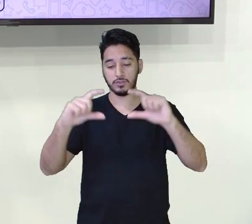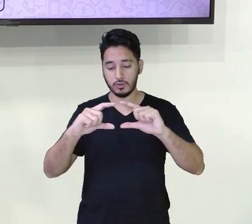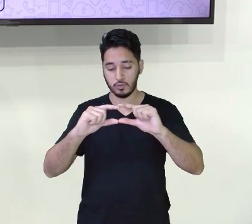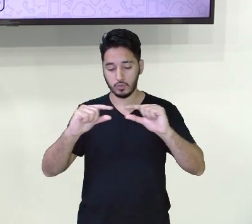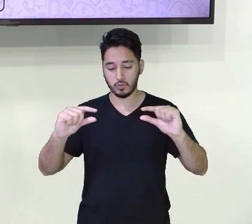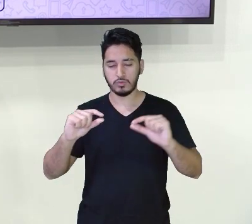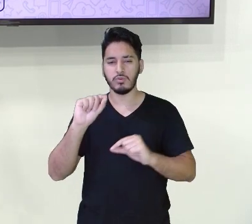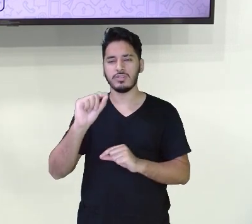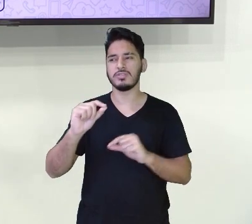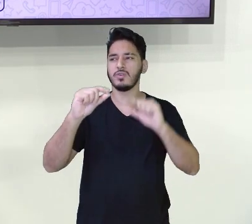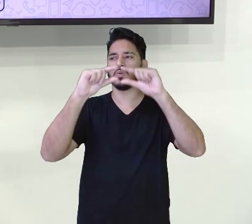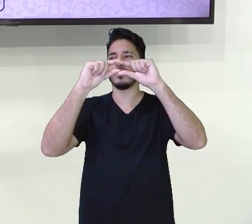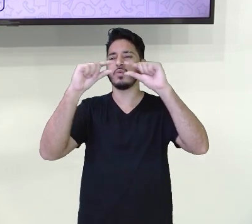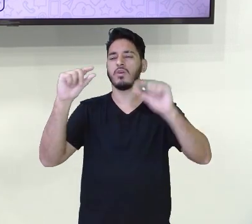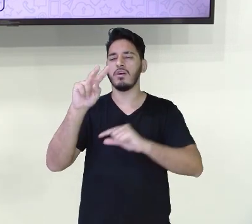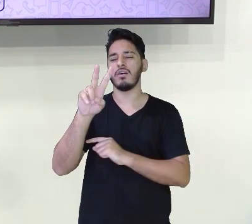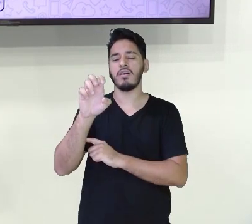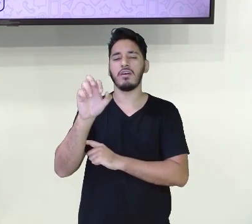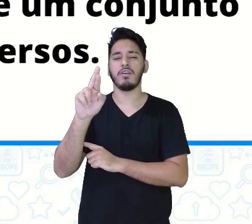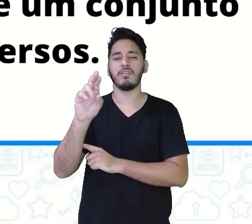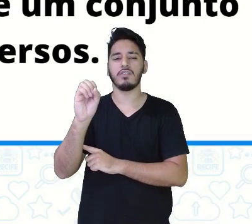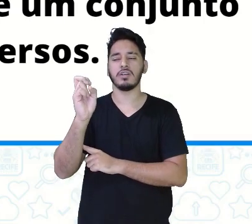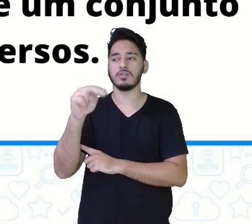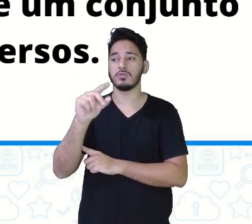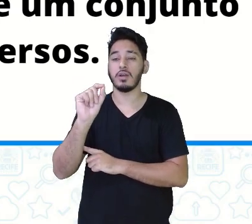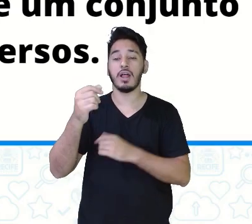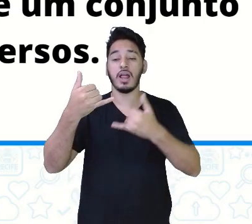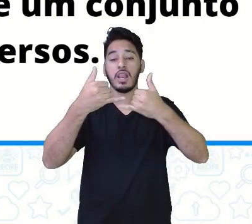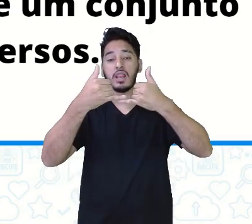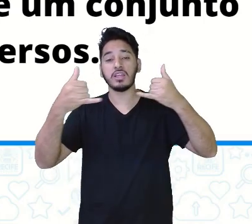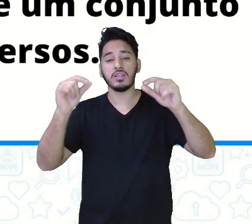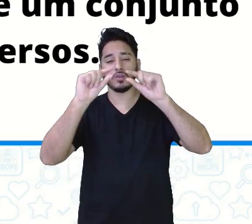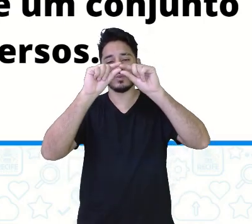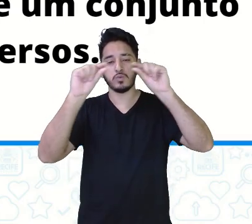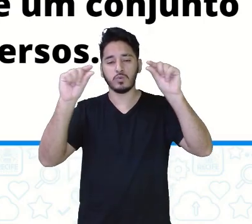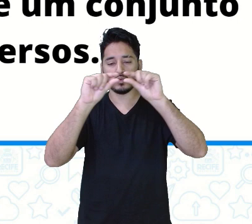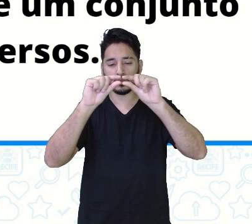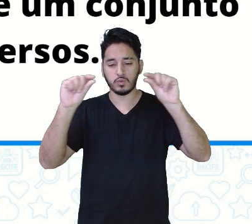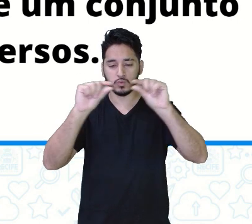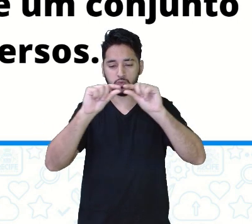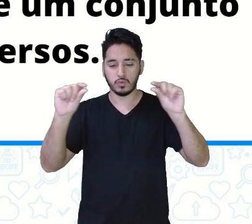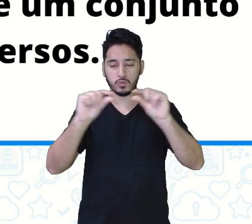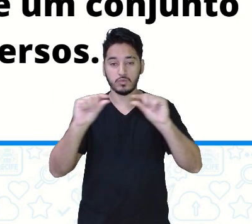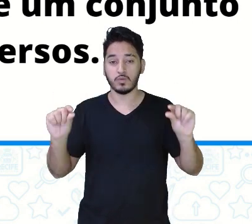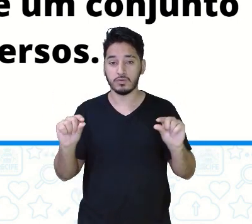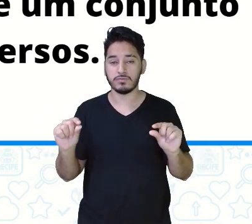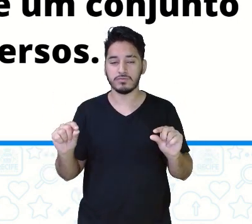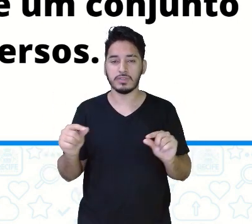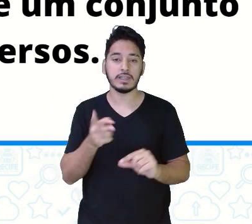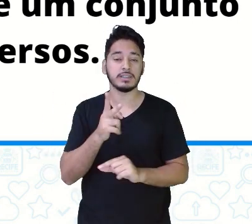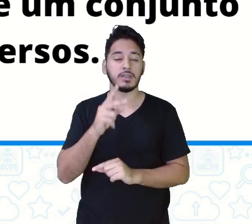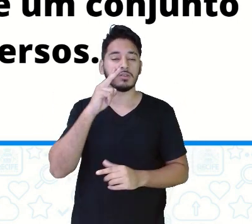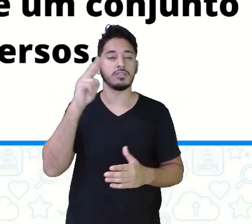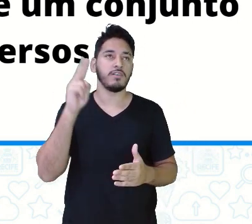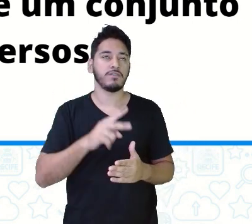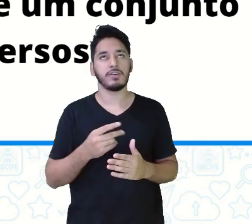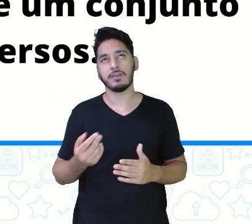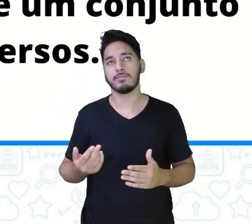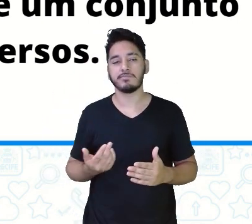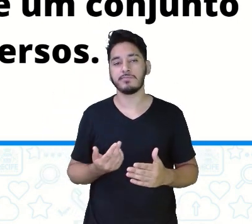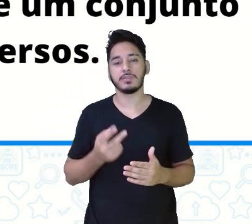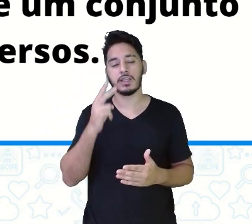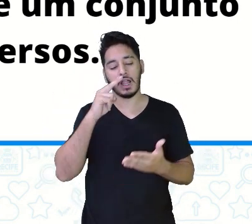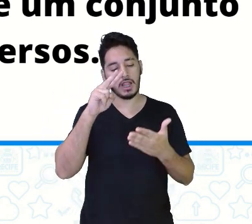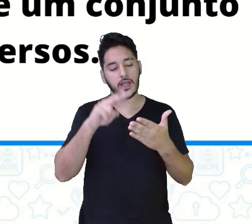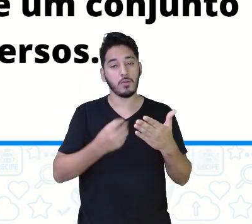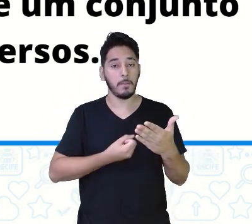que são versos? O verso é cada uma das linhas de um poema, tá? Então, toda vez que você está